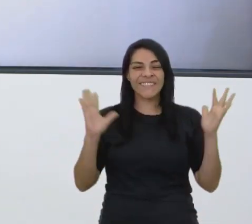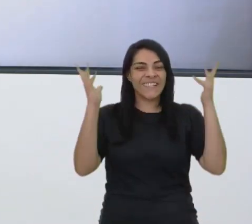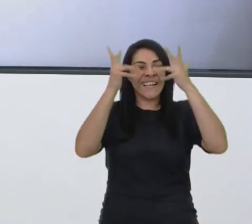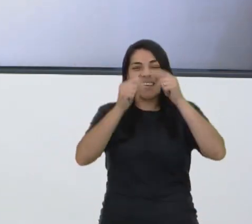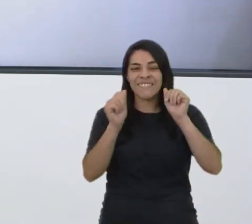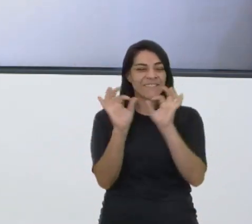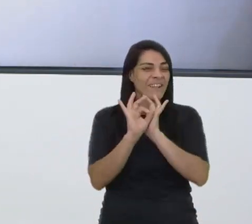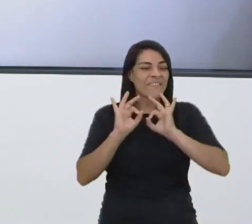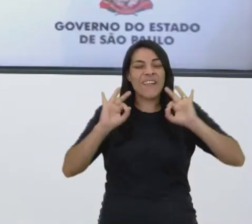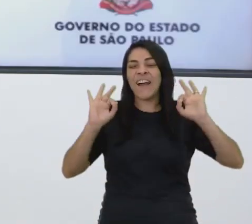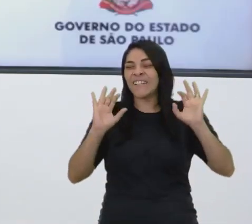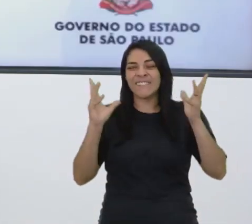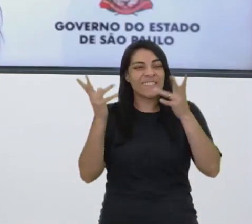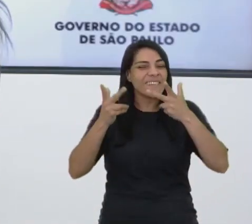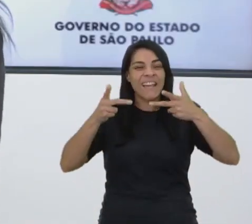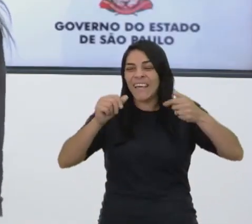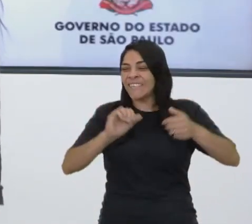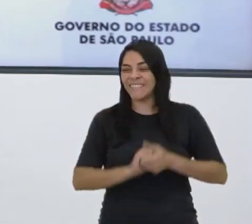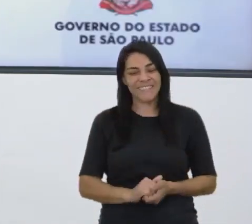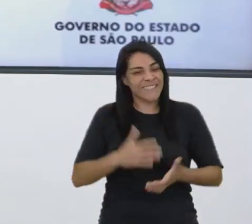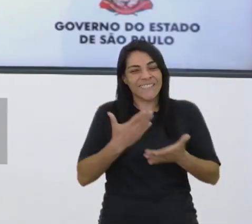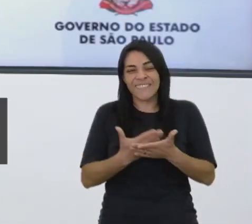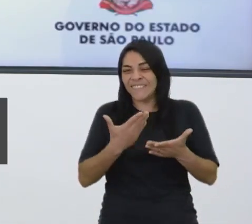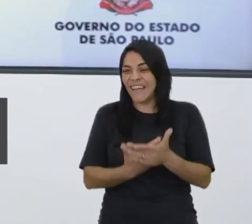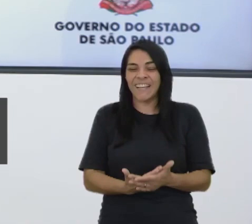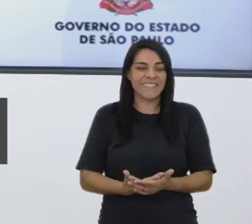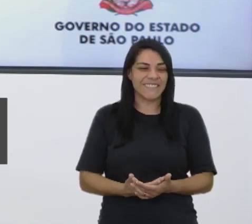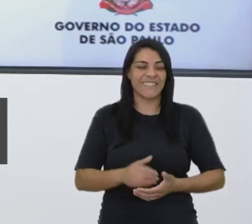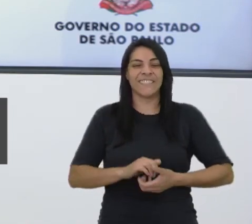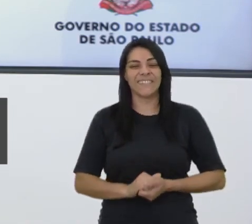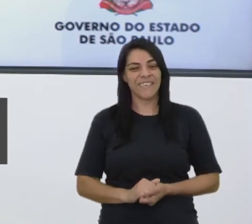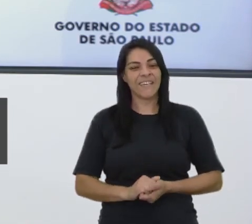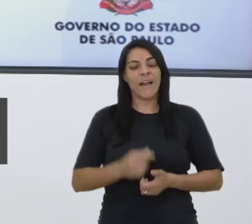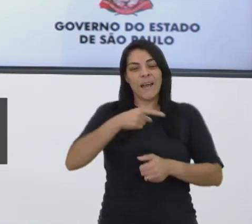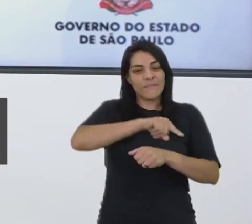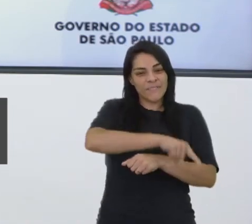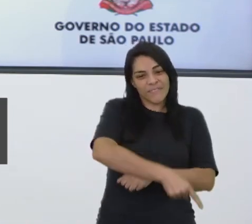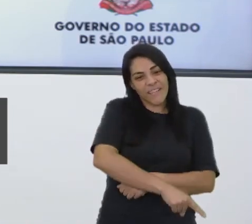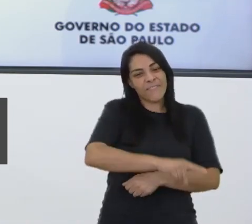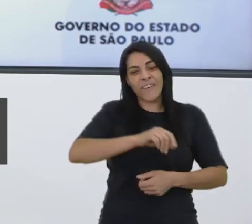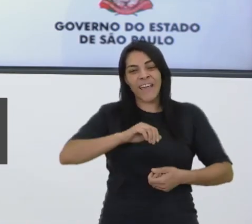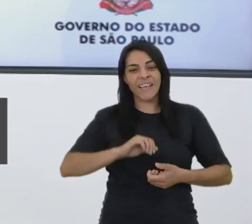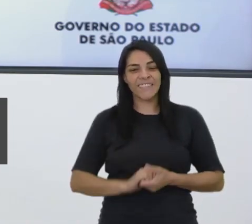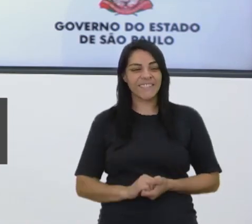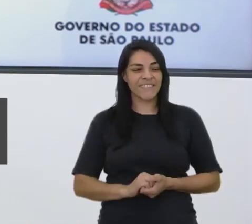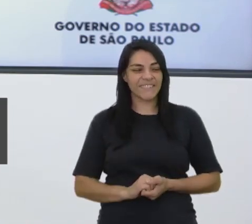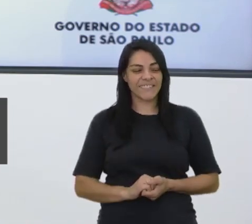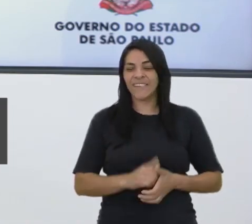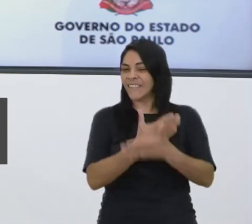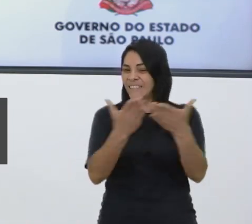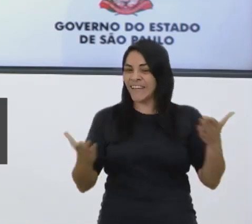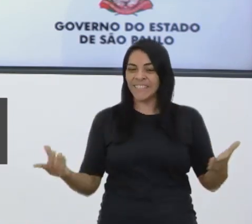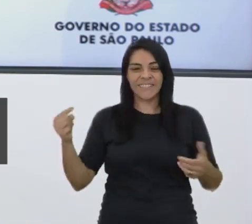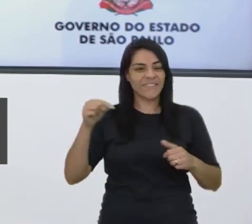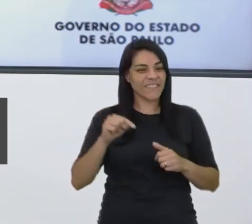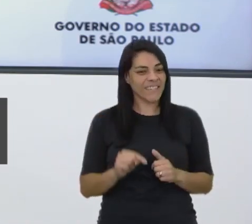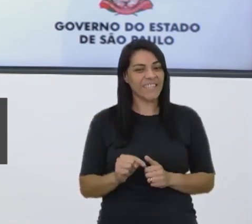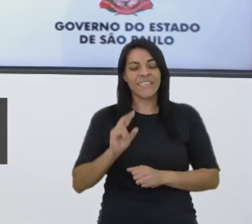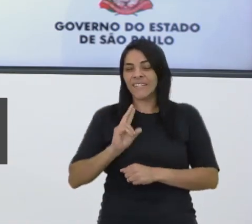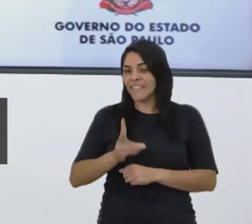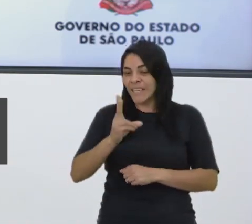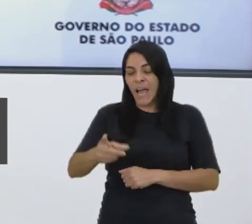Bem-vindos, belíssimos, maravilhosos estudantes, a mais uma aula dos nossos aprofundamentos, né? Estamos aí, continuando as